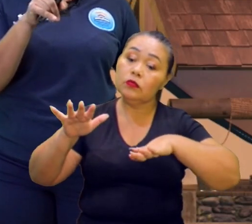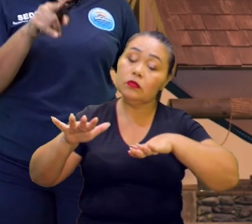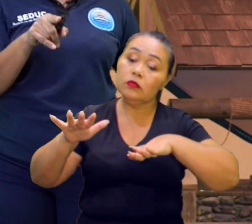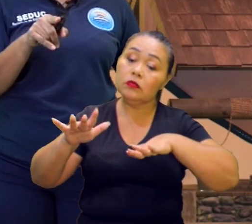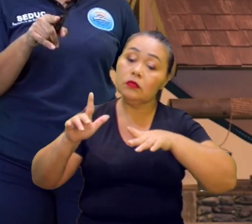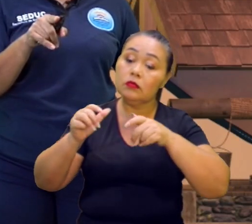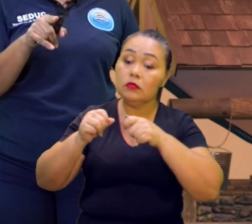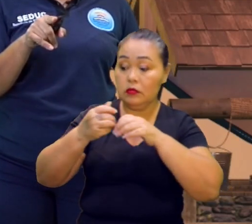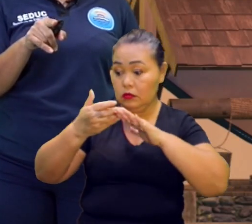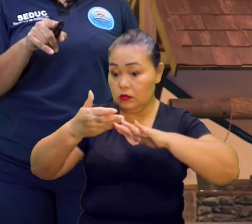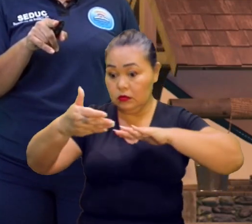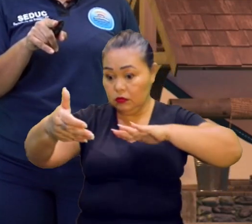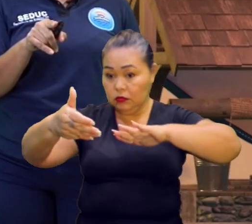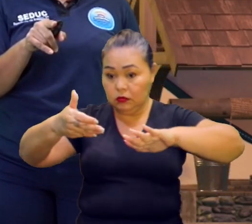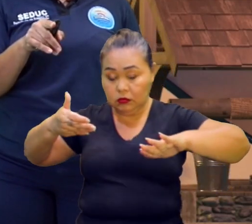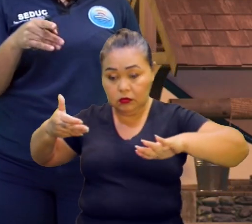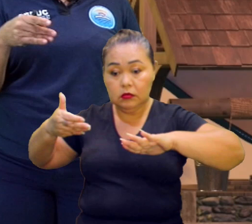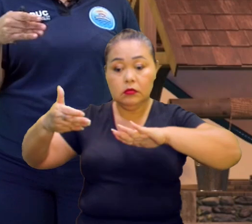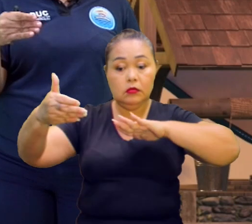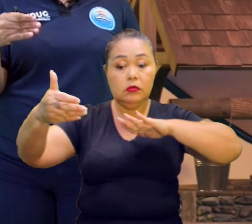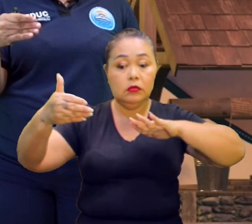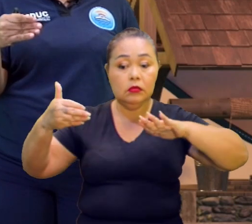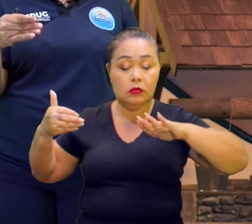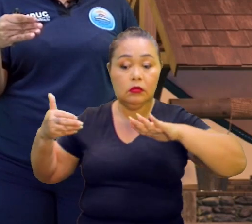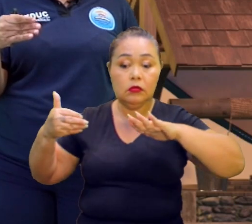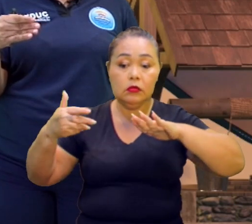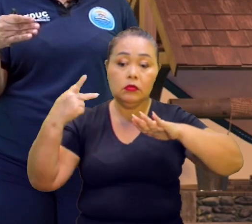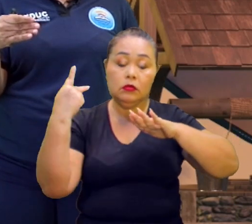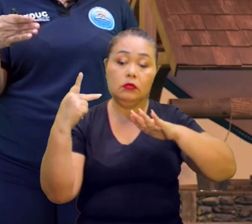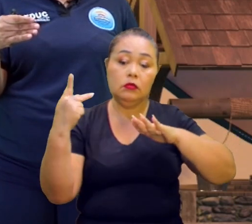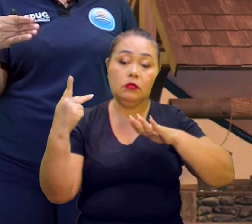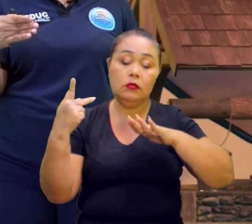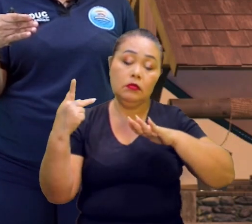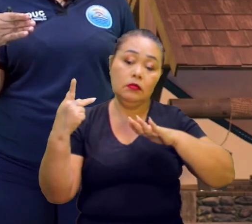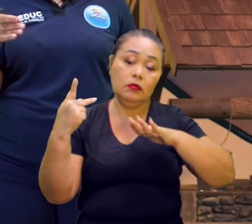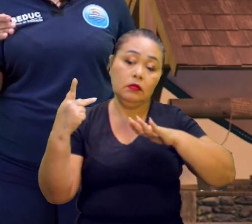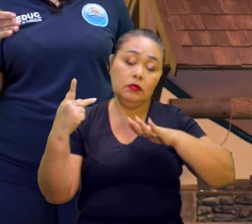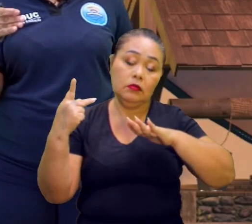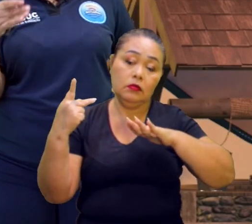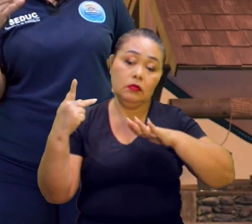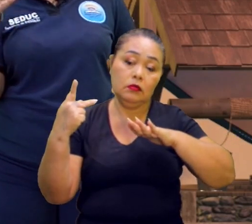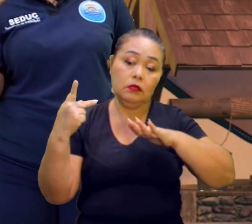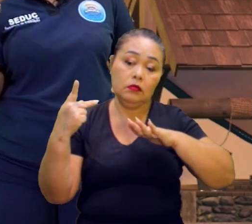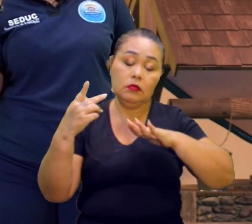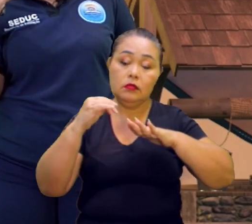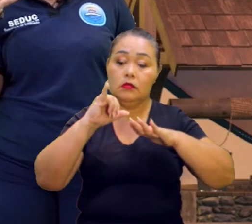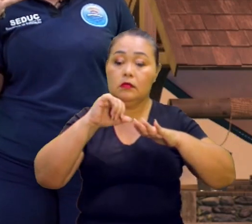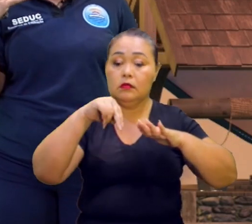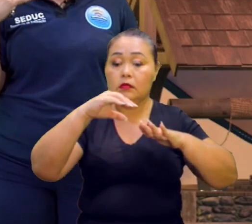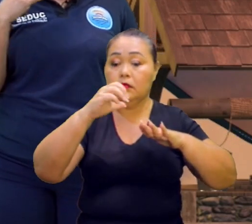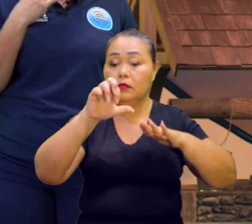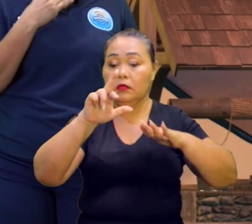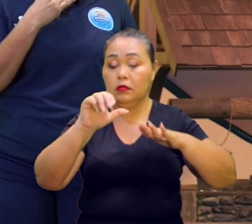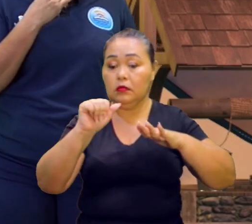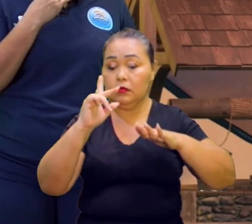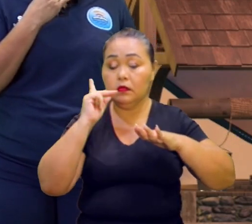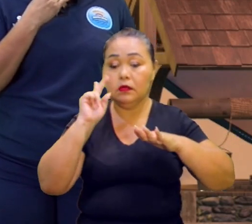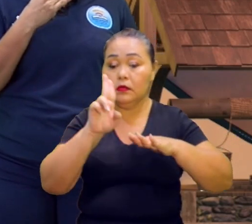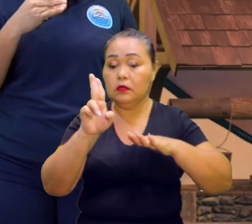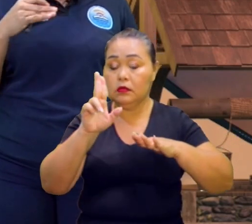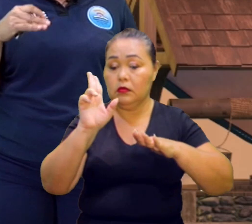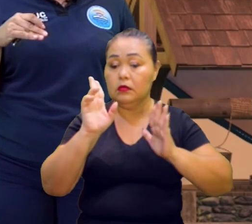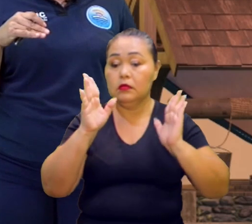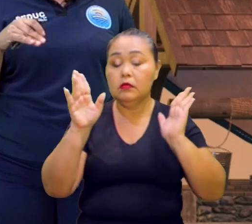do tamanho, né, da sua... O INCRA tem uma nomenclatura específica para